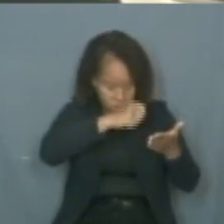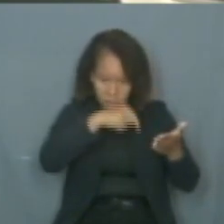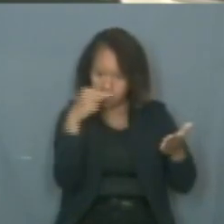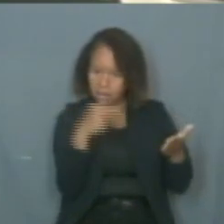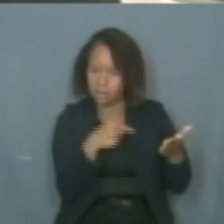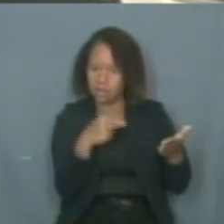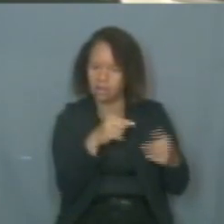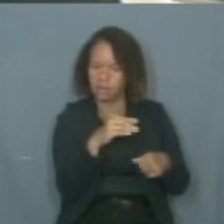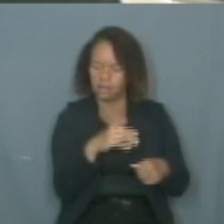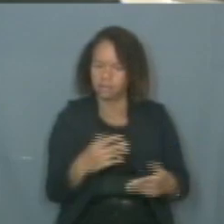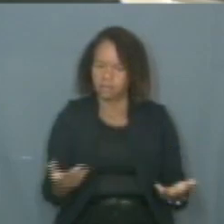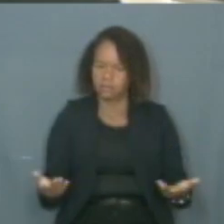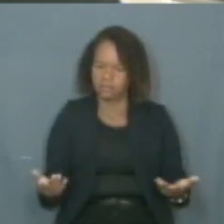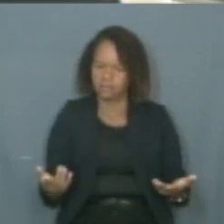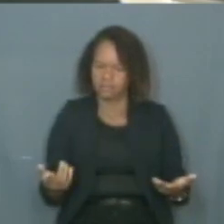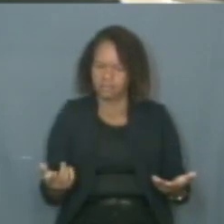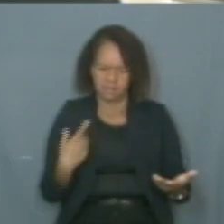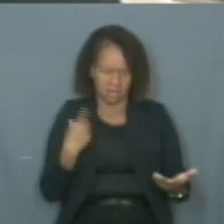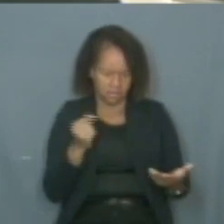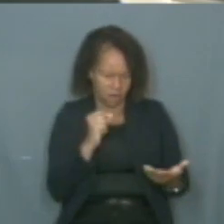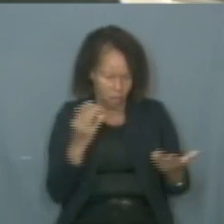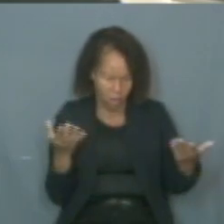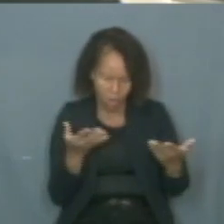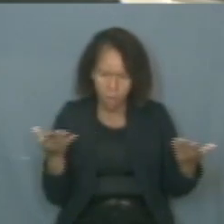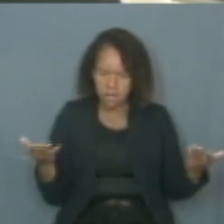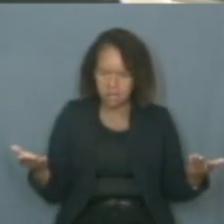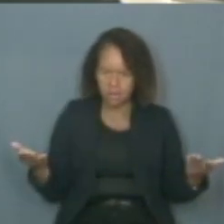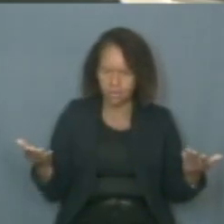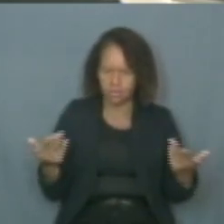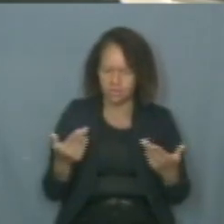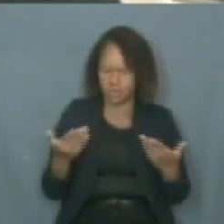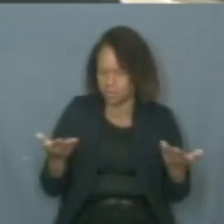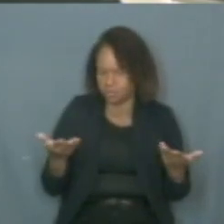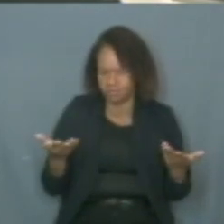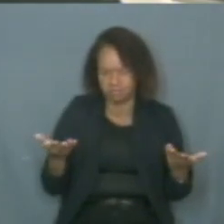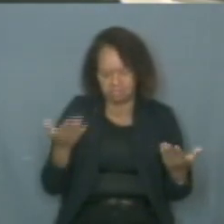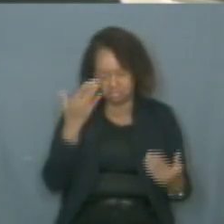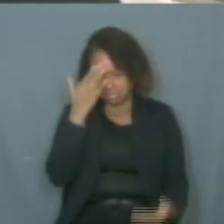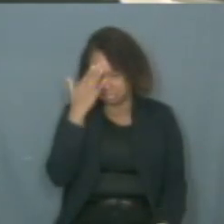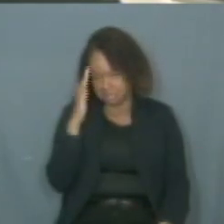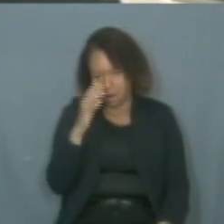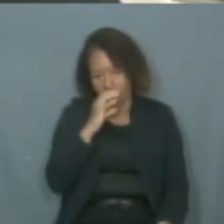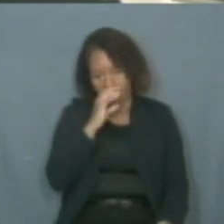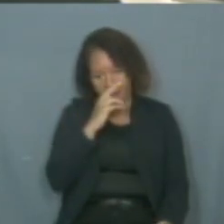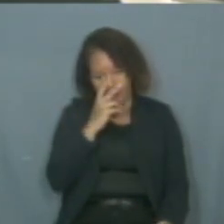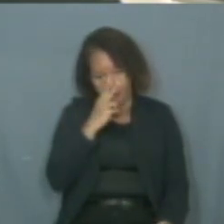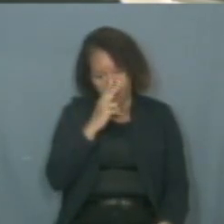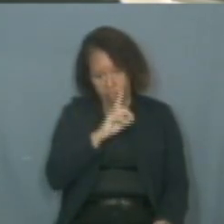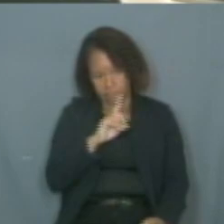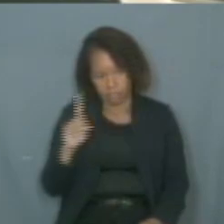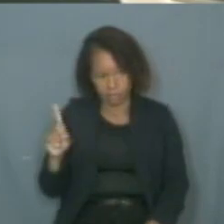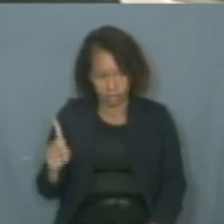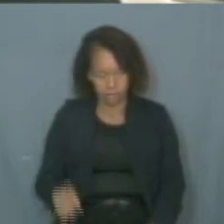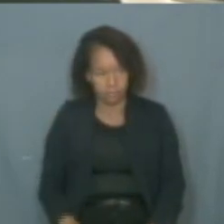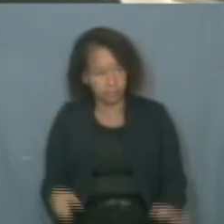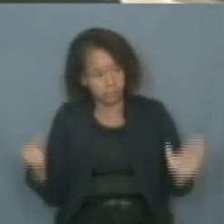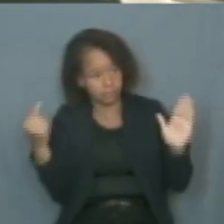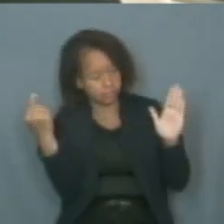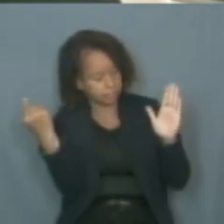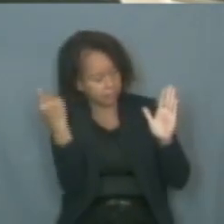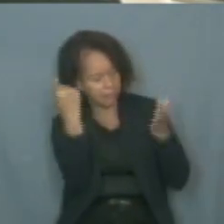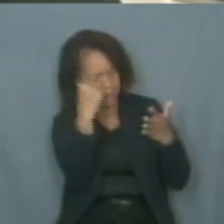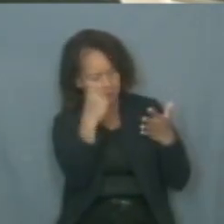aqui. Será que isso vale de alguma coisa hoje, Tiago Medina? Eu acho que não. Isso daqui está